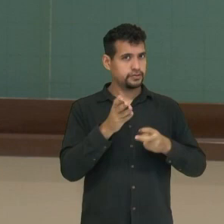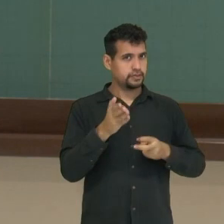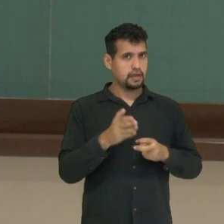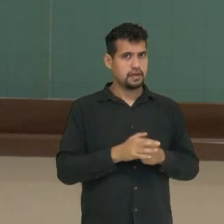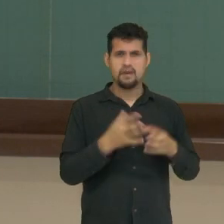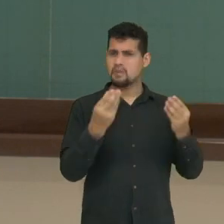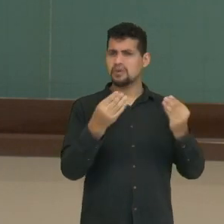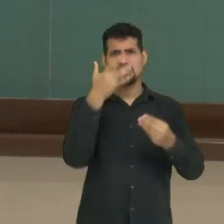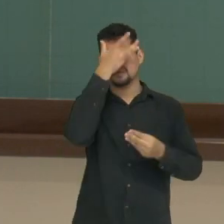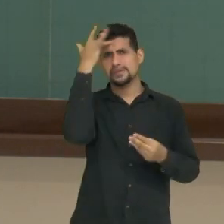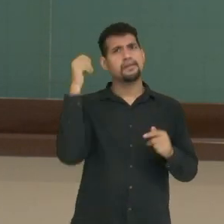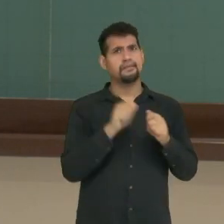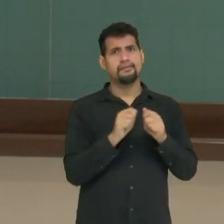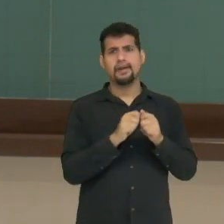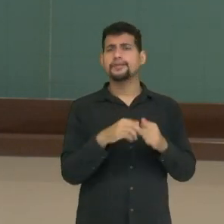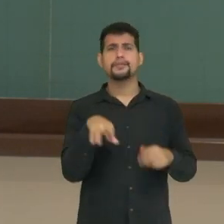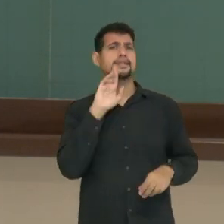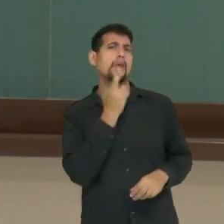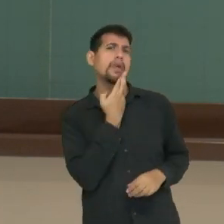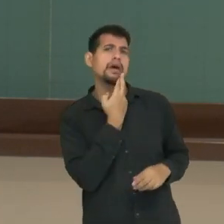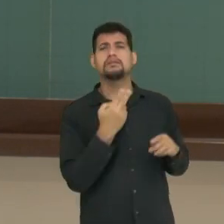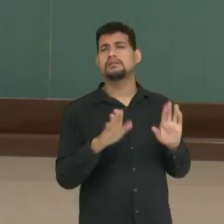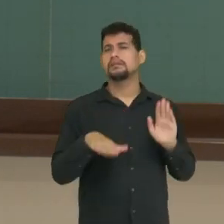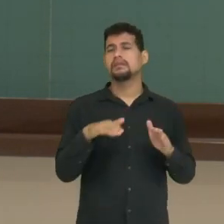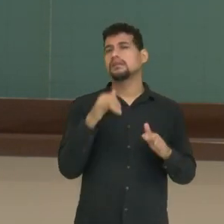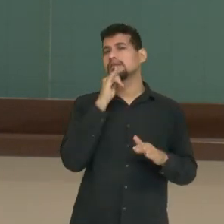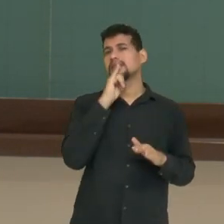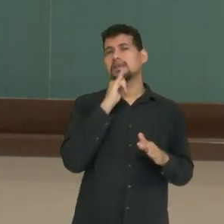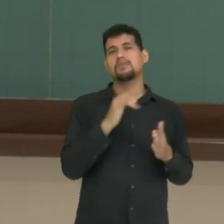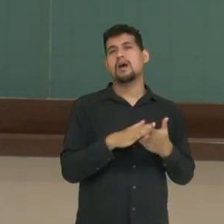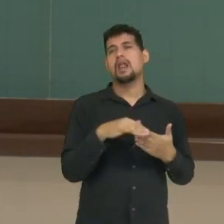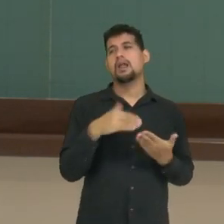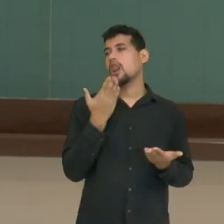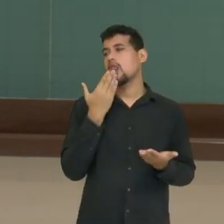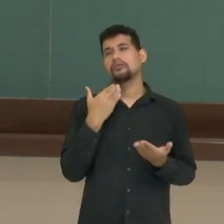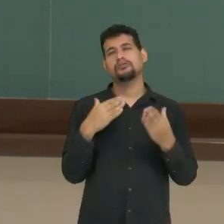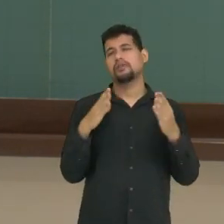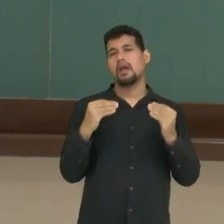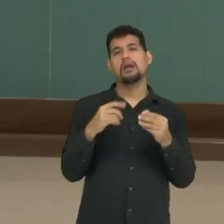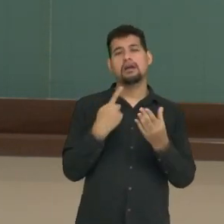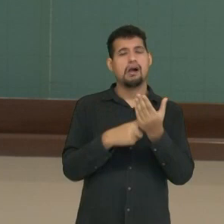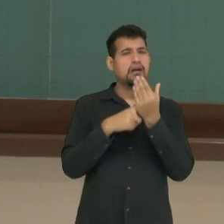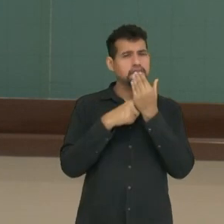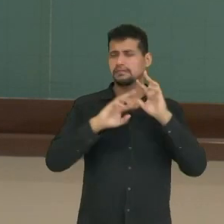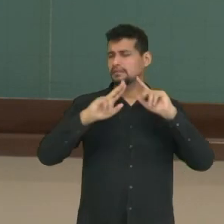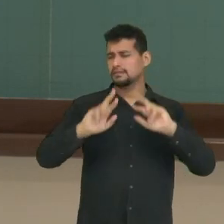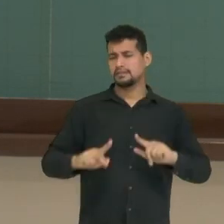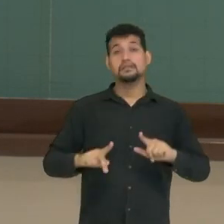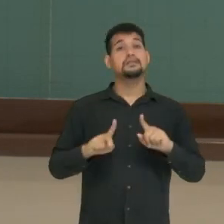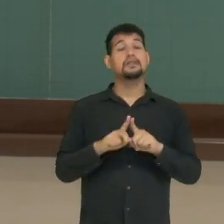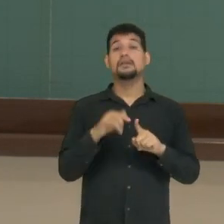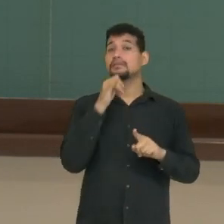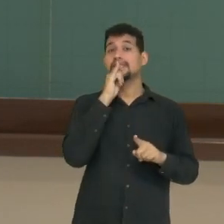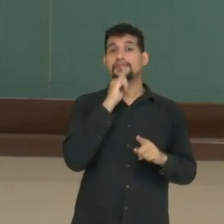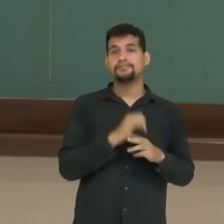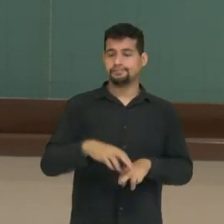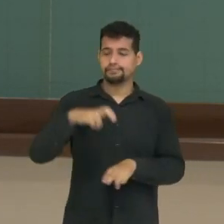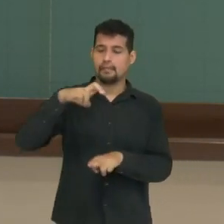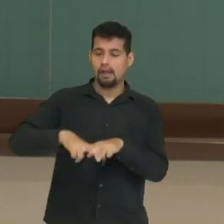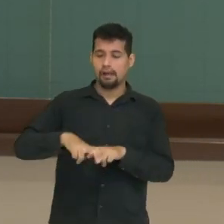Muitas pessoas fazem isso, né? No restaurante, às vezes numa lanchonete, em vários locais, em vez